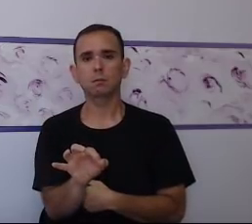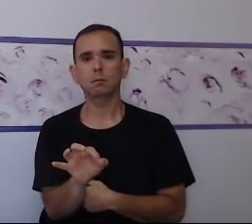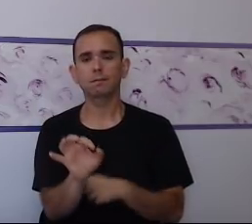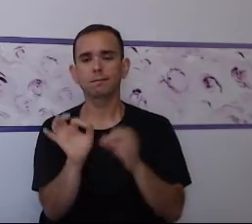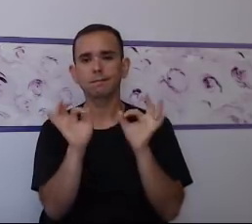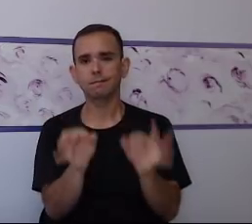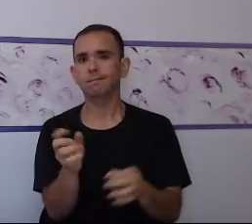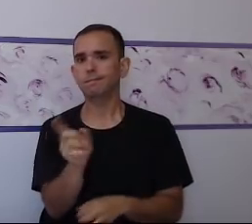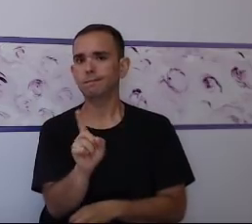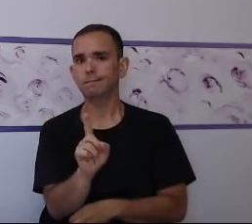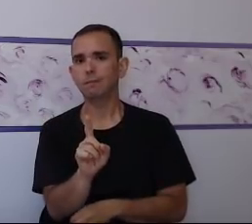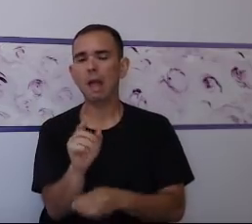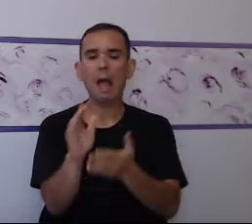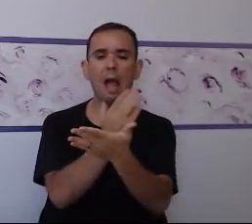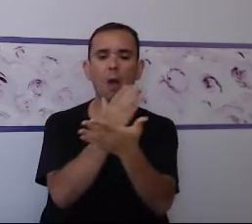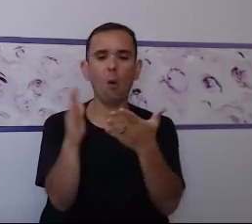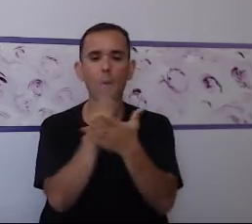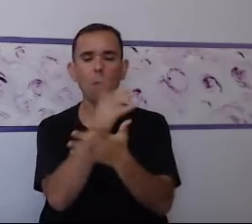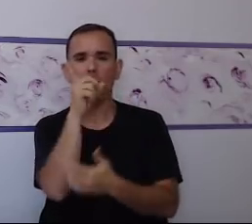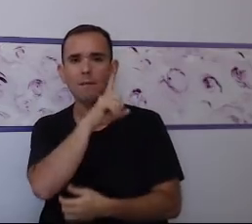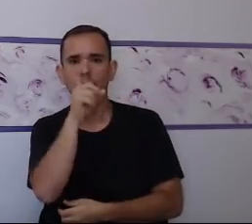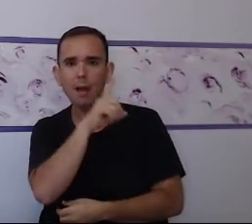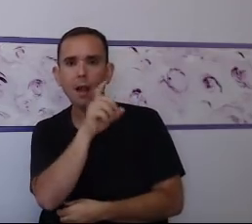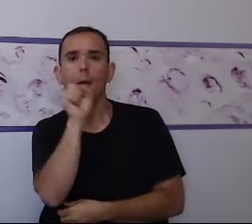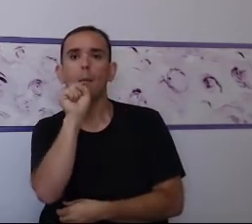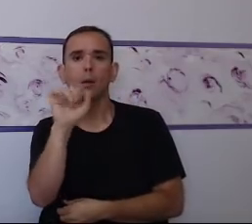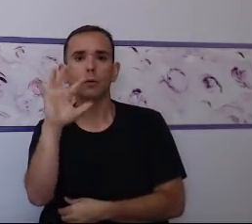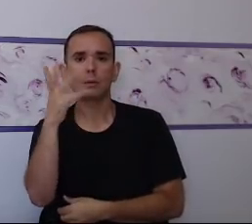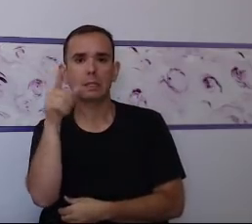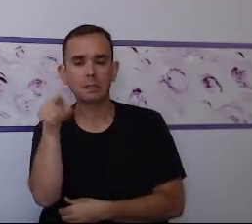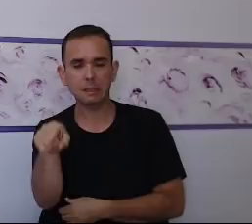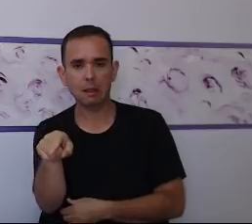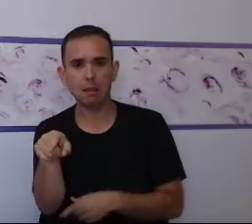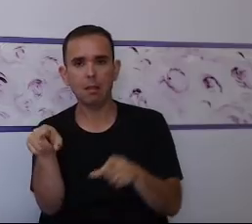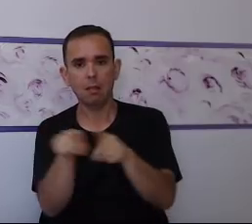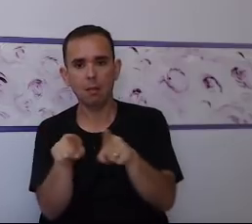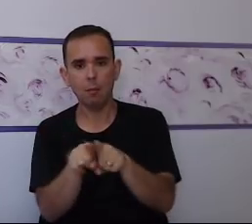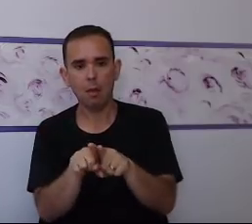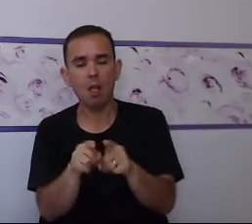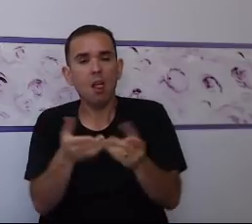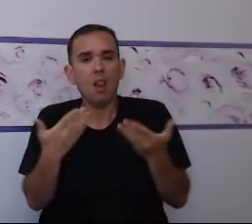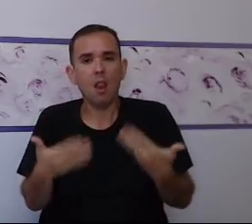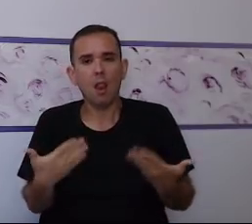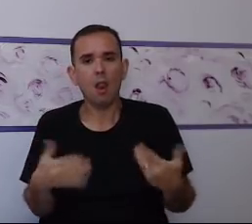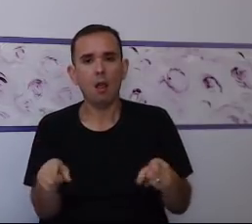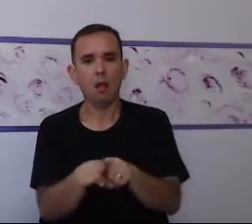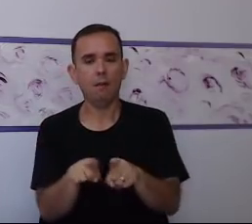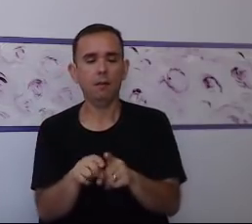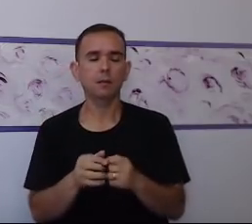dele. Então, algum déficit ele pode vir apresentando, mesmo que leve.